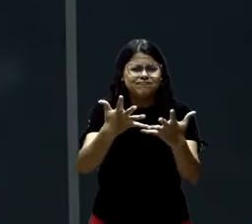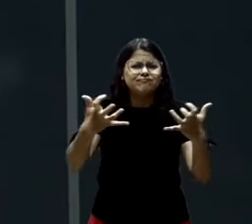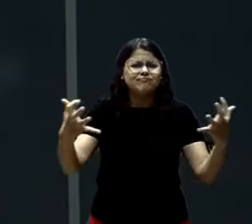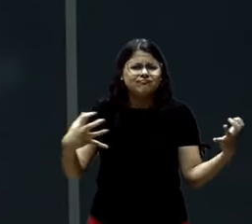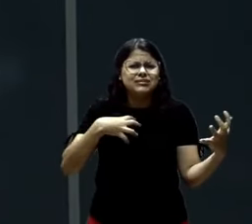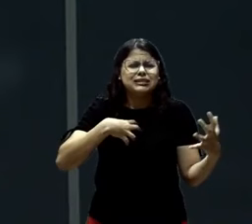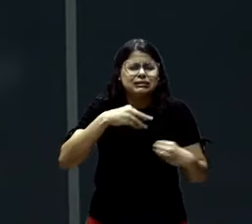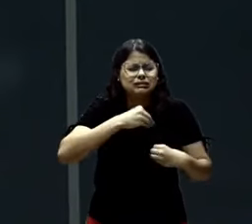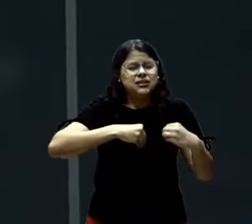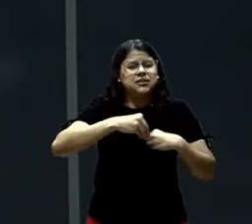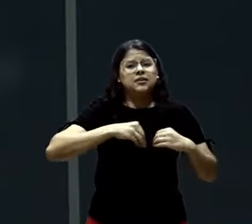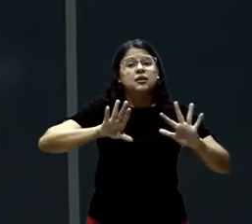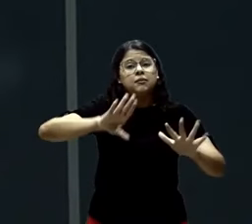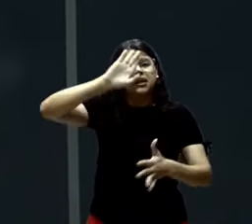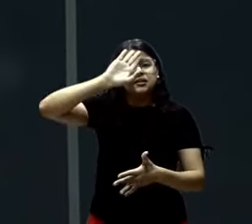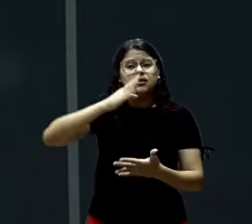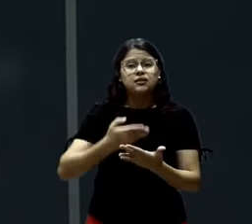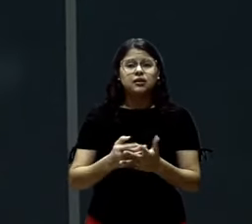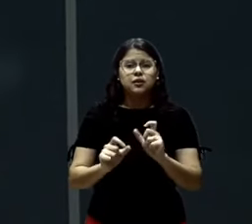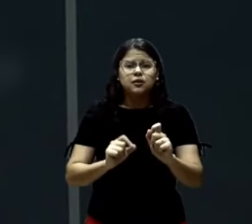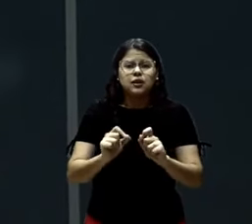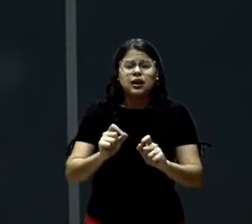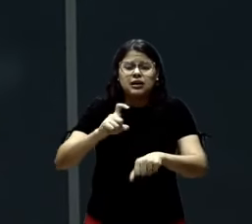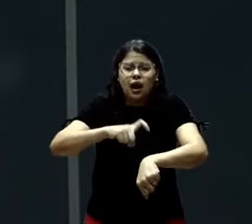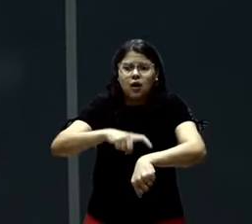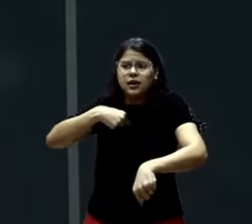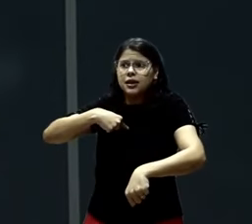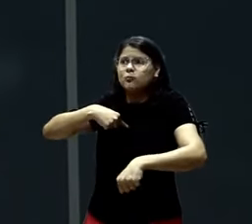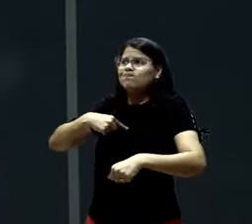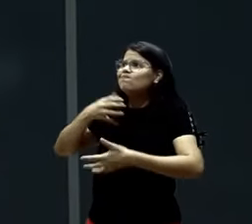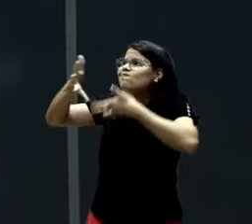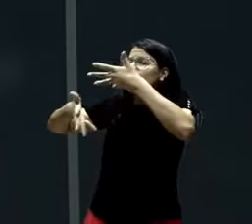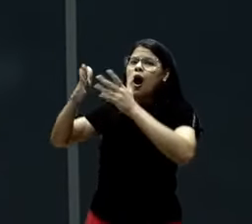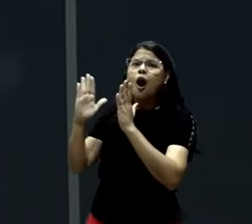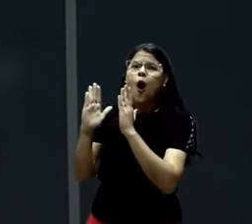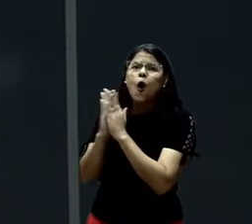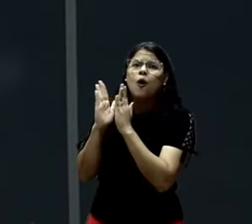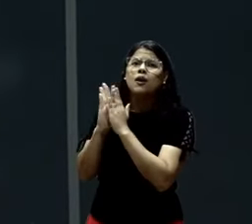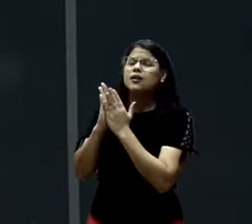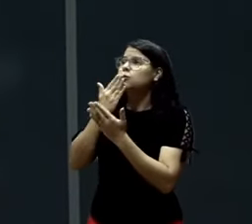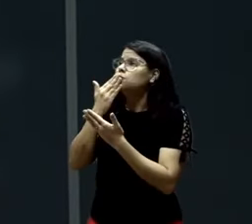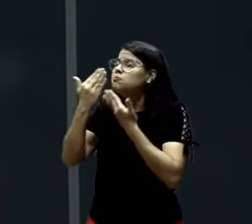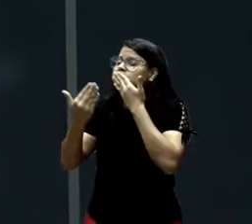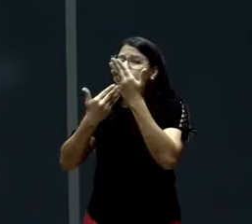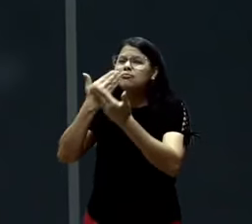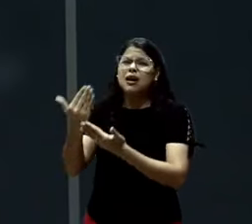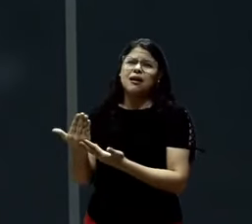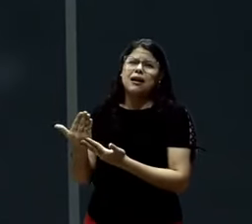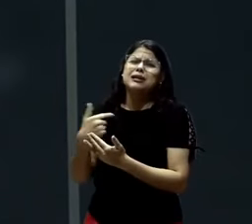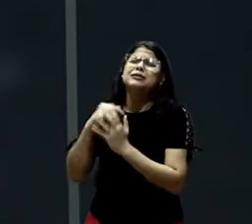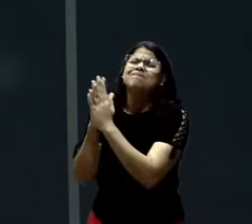tenho certeza que quando eu clamo, que quando eu peço, que quando